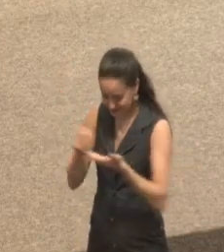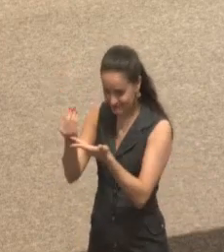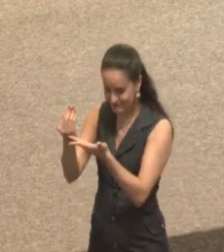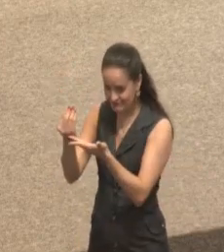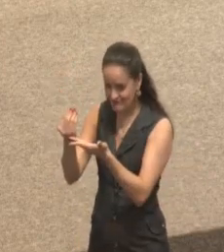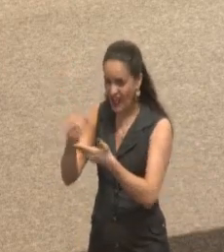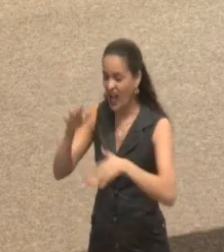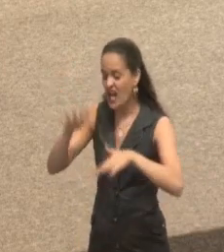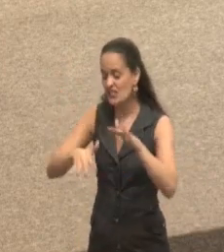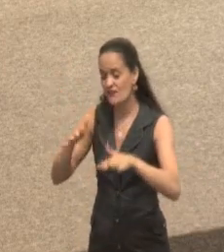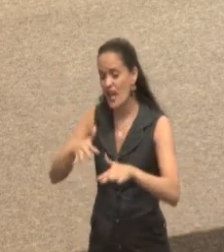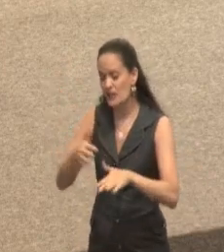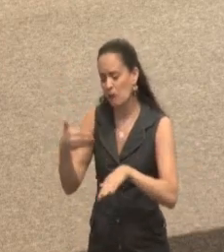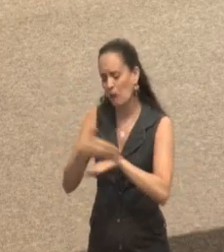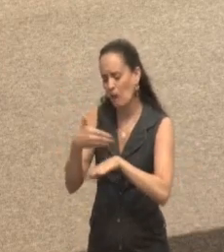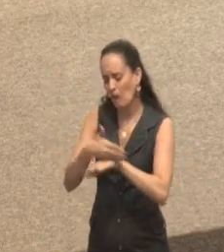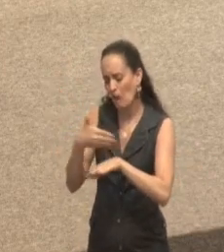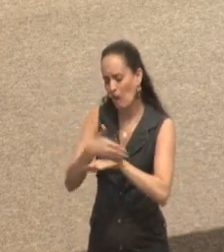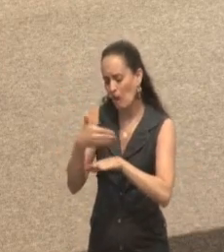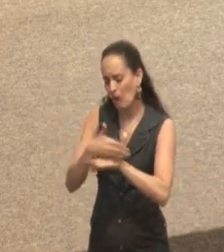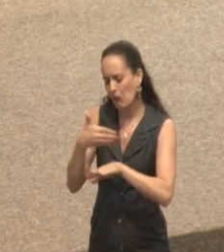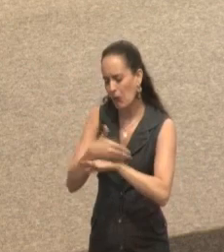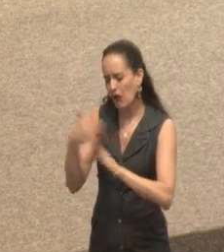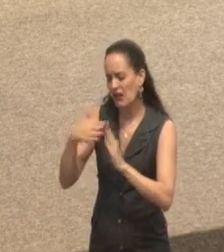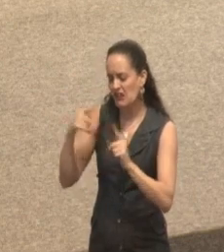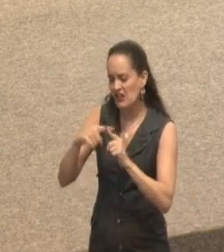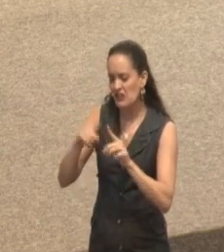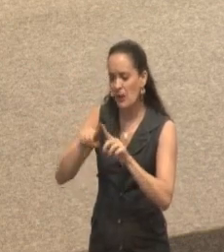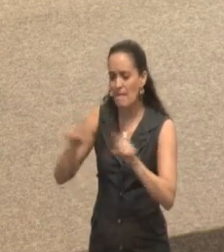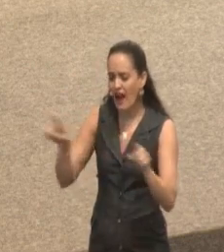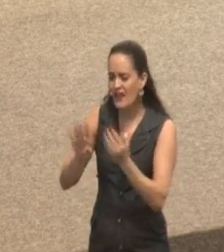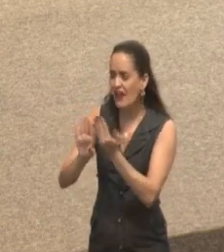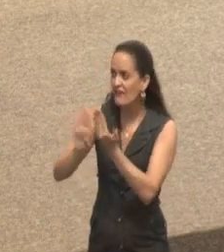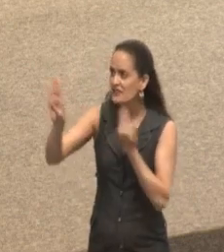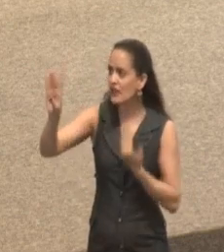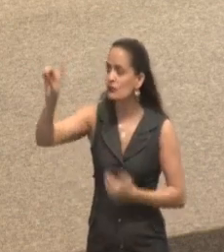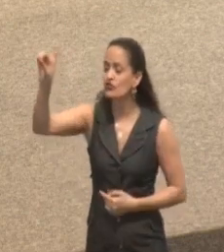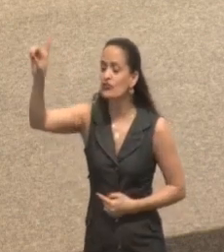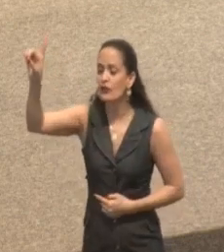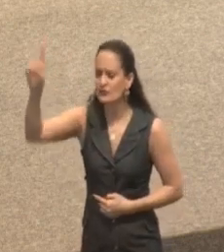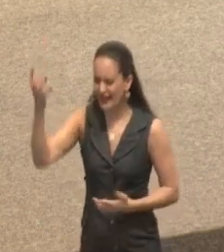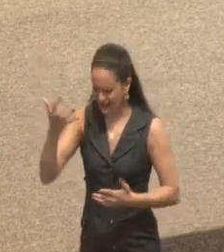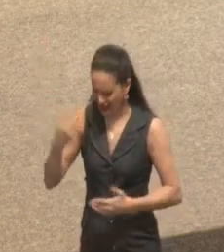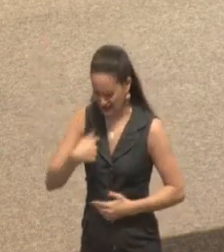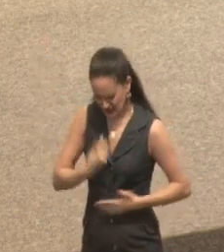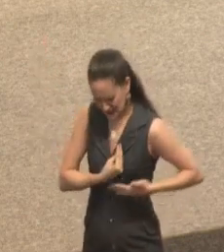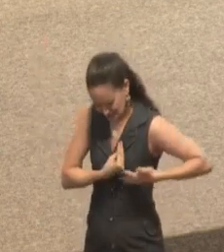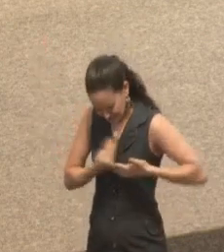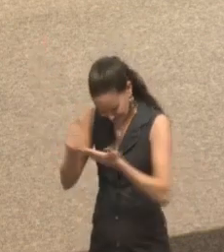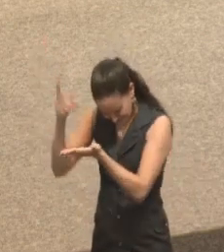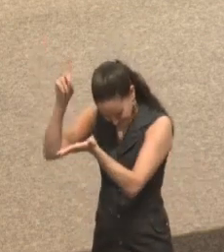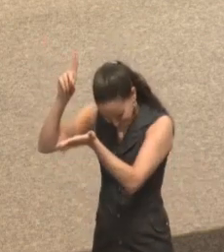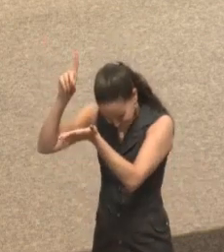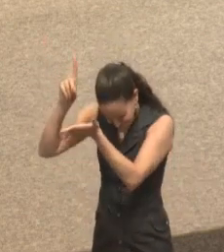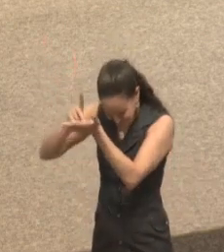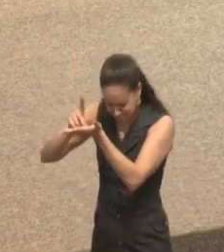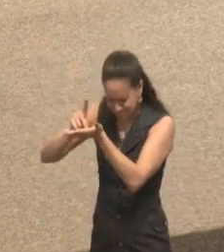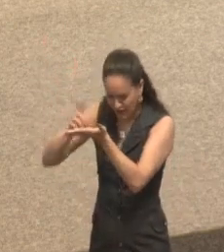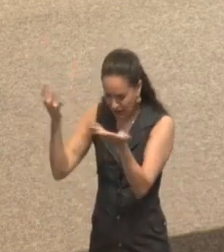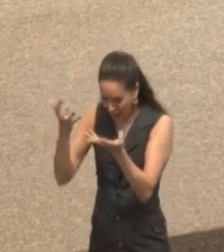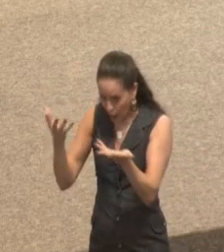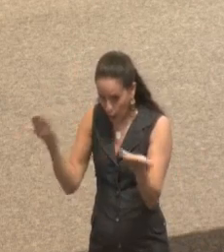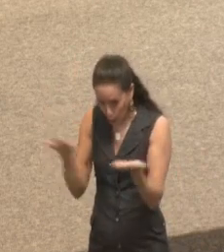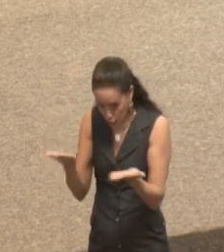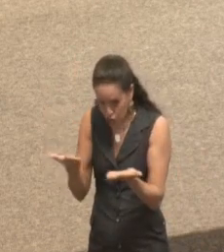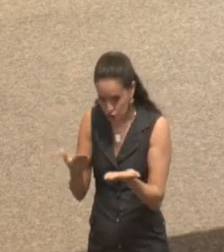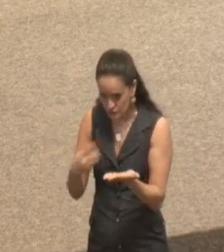Nunca tenha tomado essa decisão, ou está afastado de Deus, quer se reconciliar? Levanta sua mão bem alto. Pastor, eu quero me entregar a Jesus nesta manhã. Se